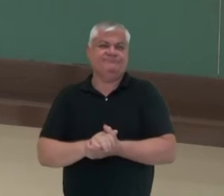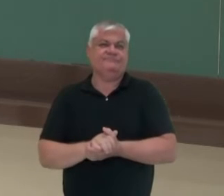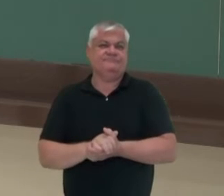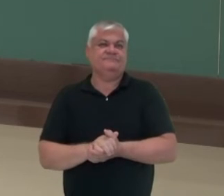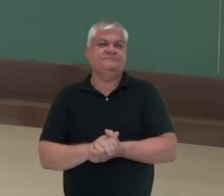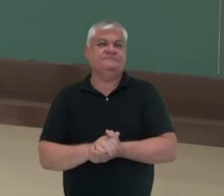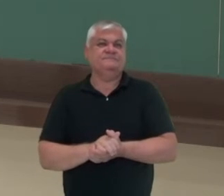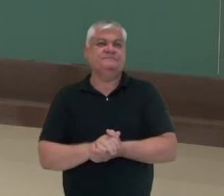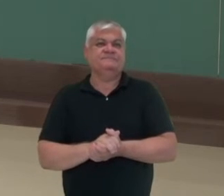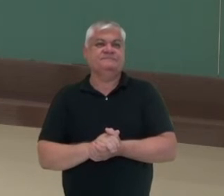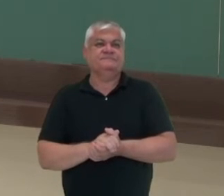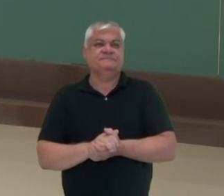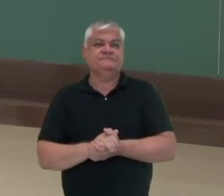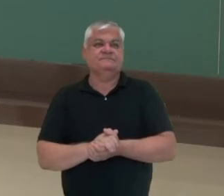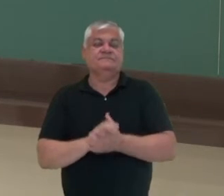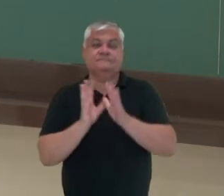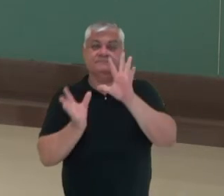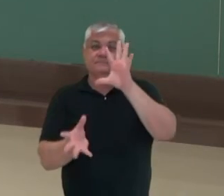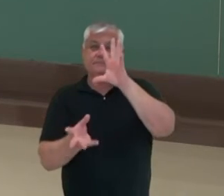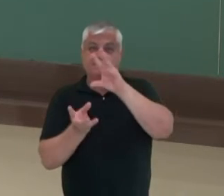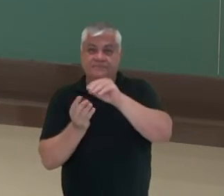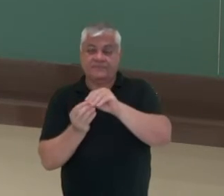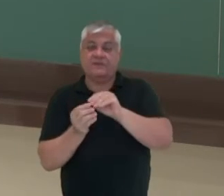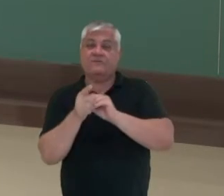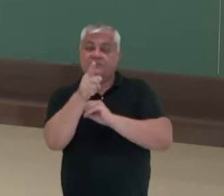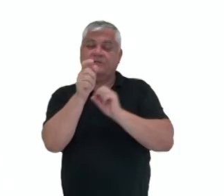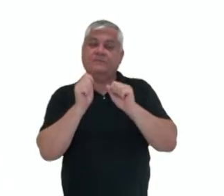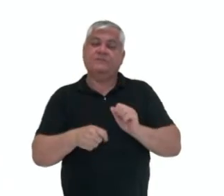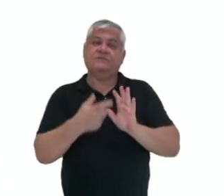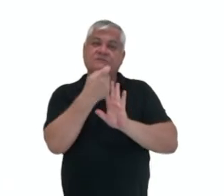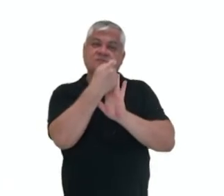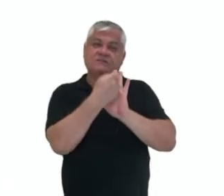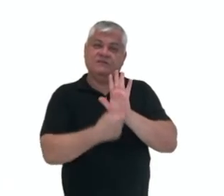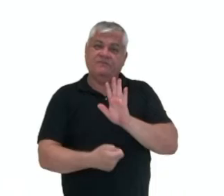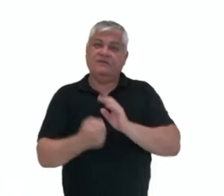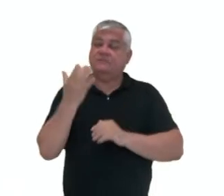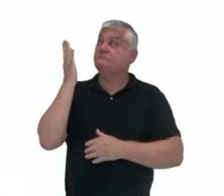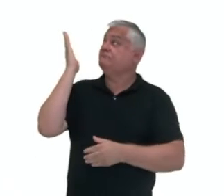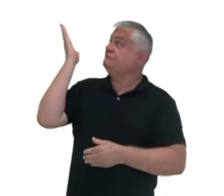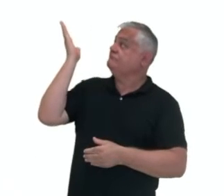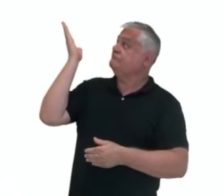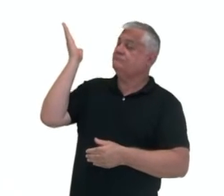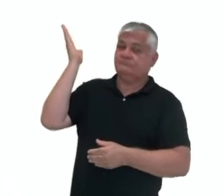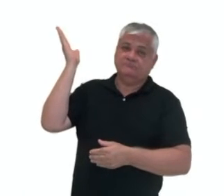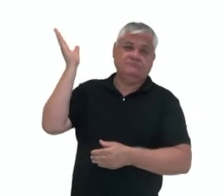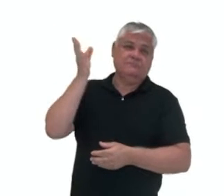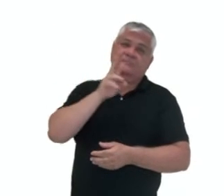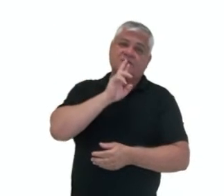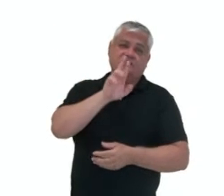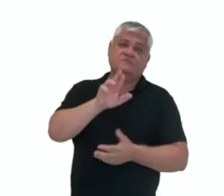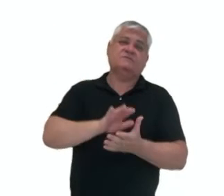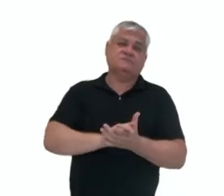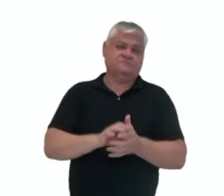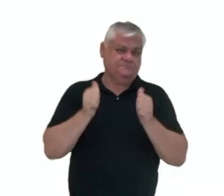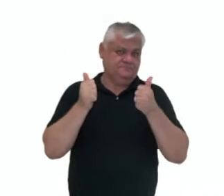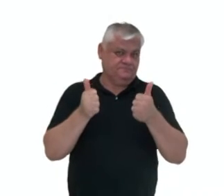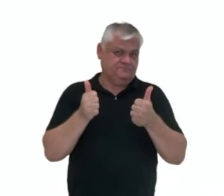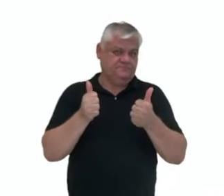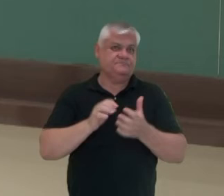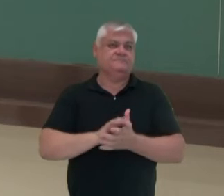isso. Sintetizando, você poderia escrever o que nós colocamos aqui como sugestão de resposta, tá